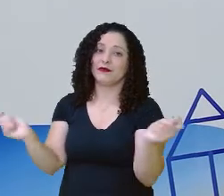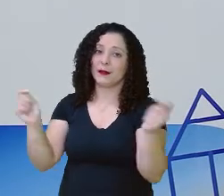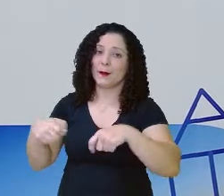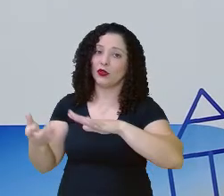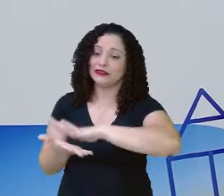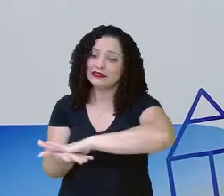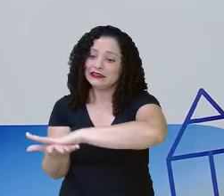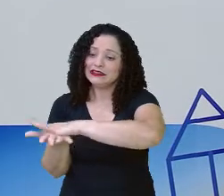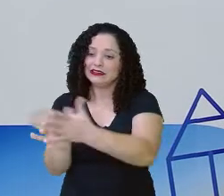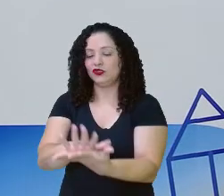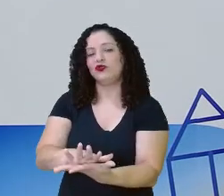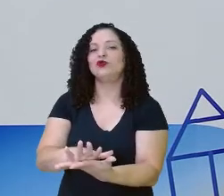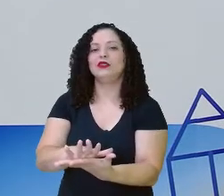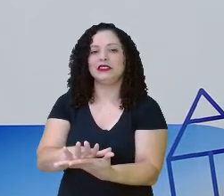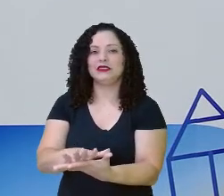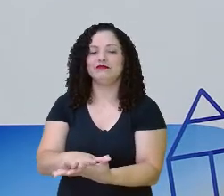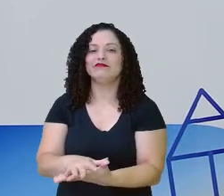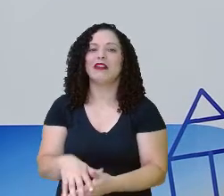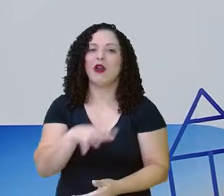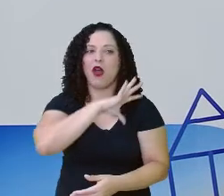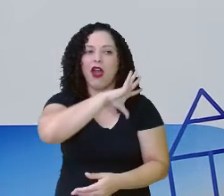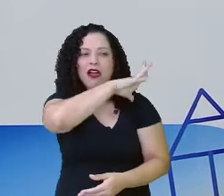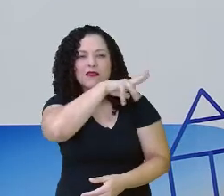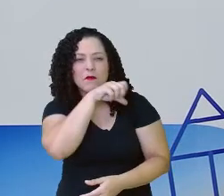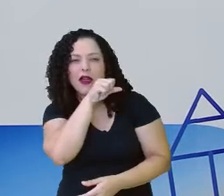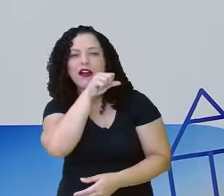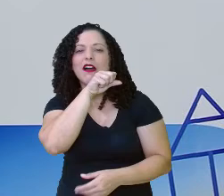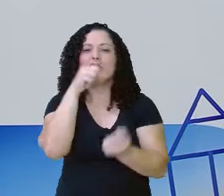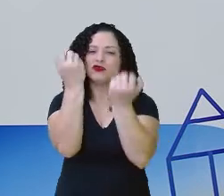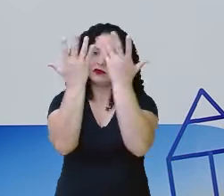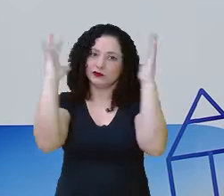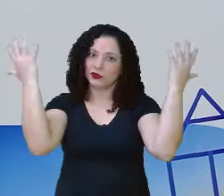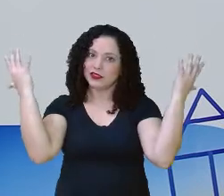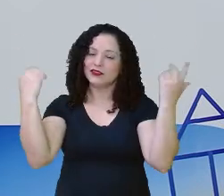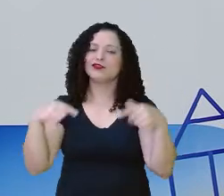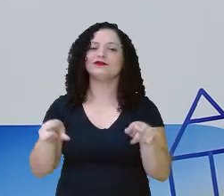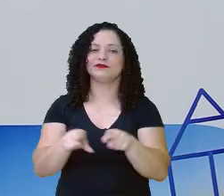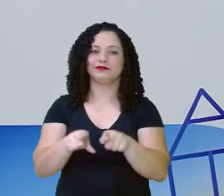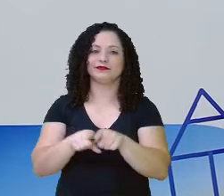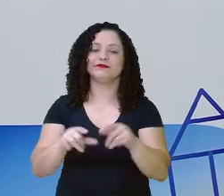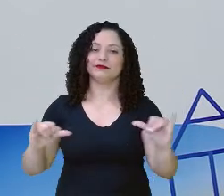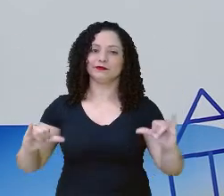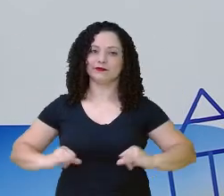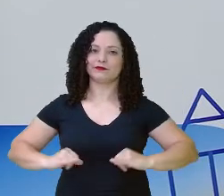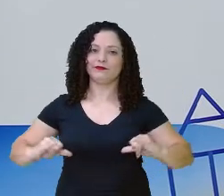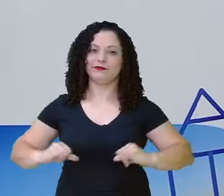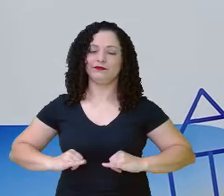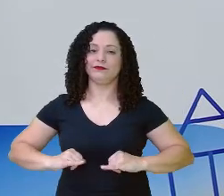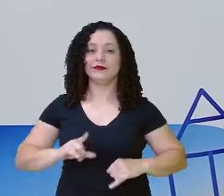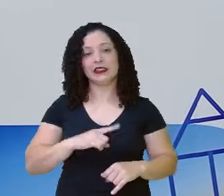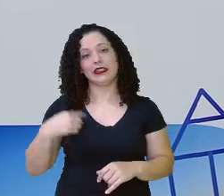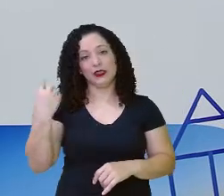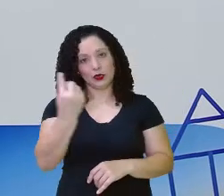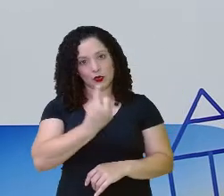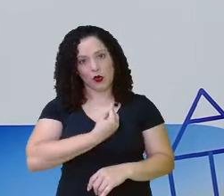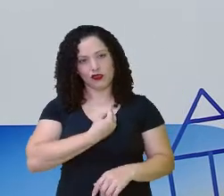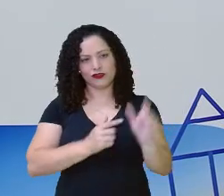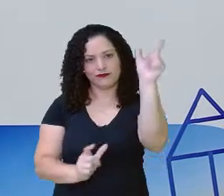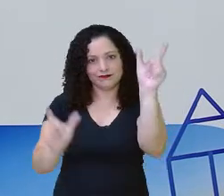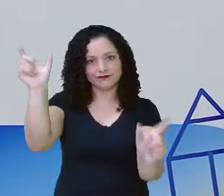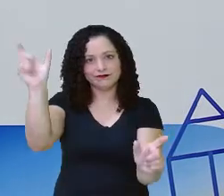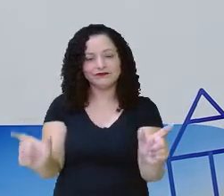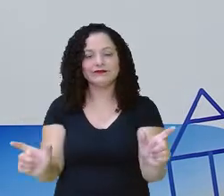com ecossistemas e acabar com o nosso meio ambiente, com os animais que vivem nele também. E claro, nós também, como seres humanos,